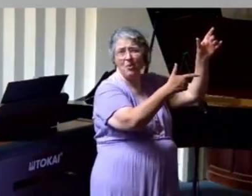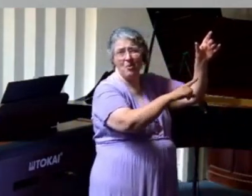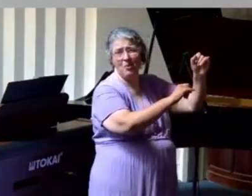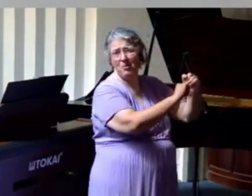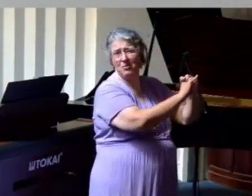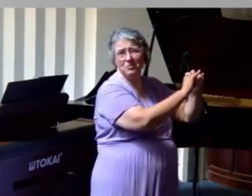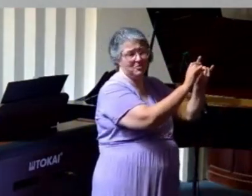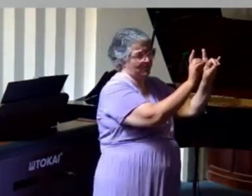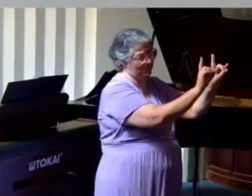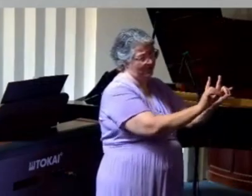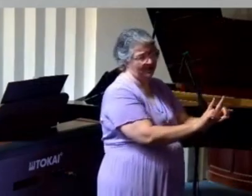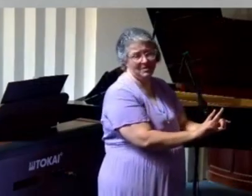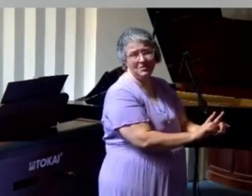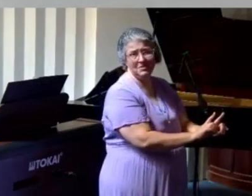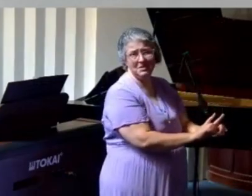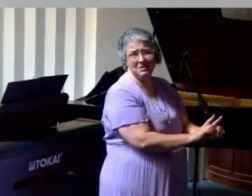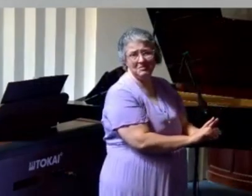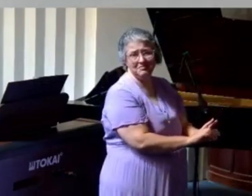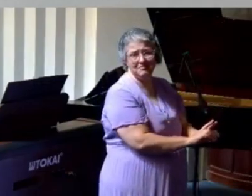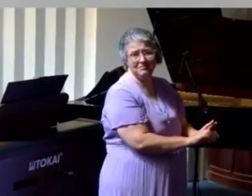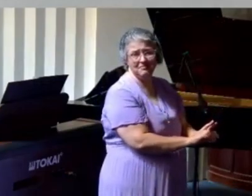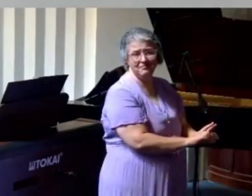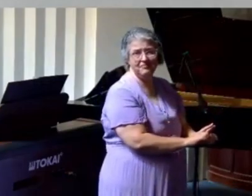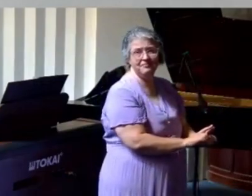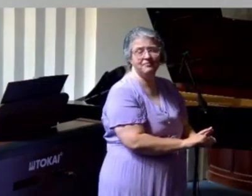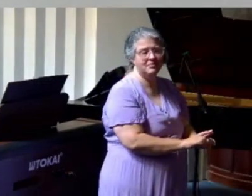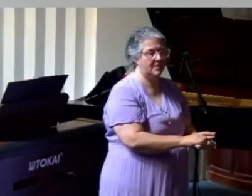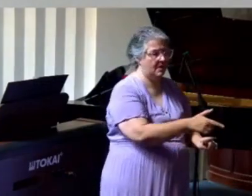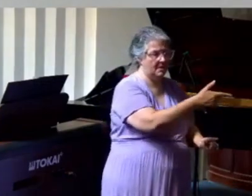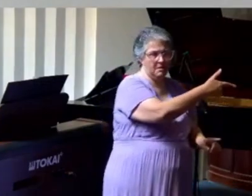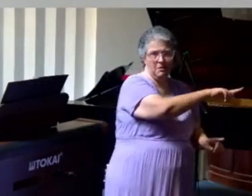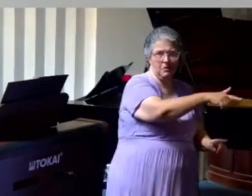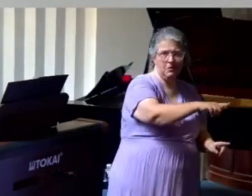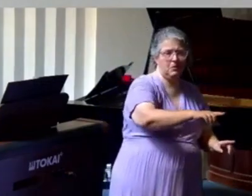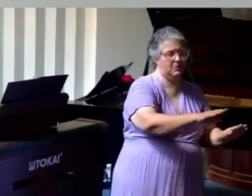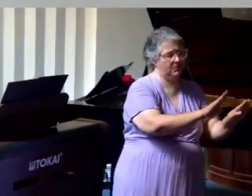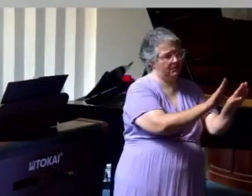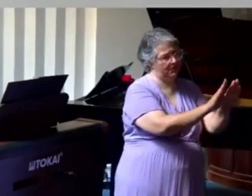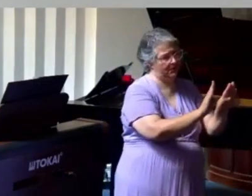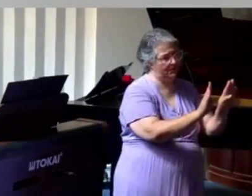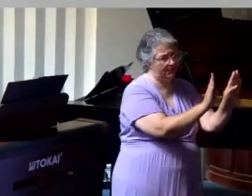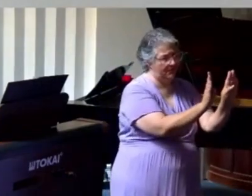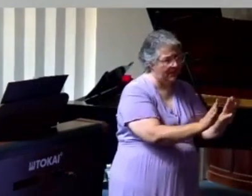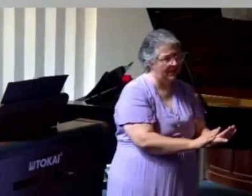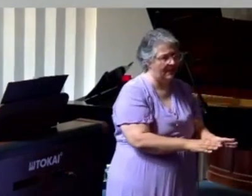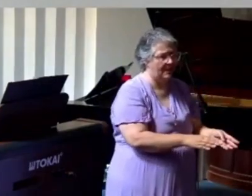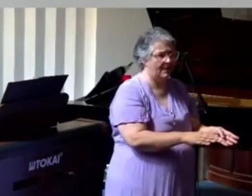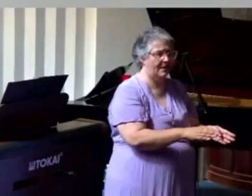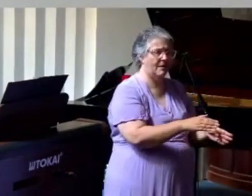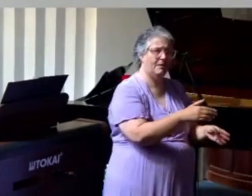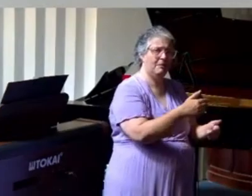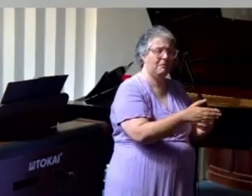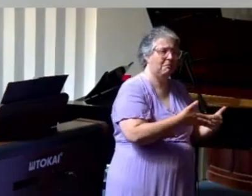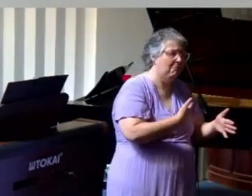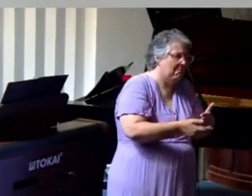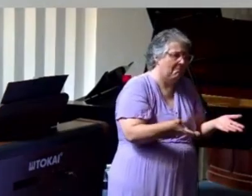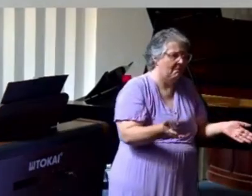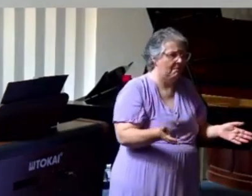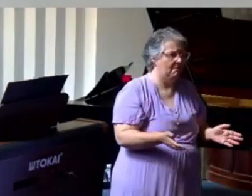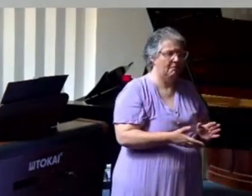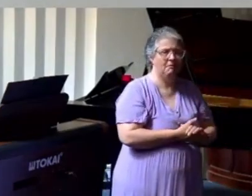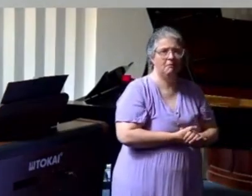criados. A Zerá, principalmente. Bom, e muitos outros. Baal, os Baalins, uma sequência grande de